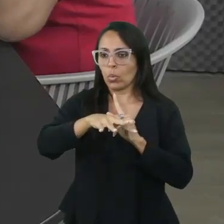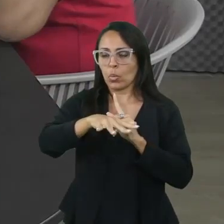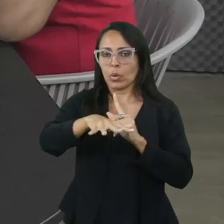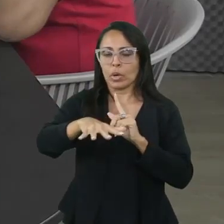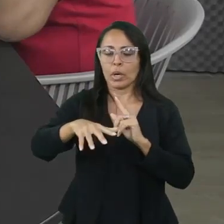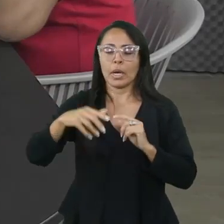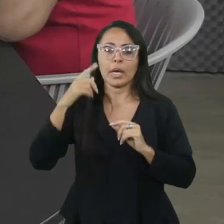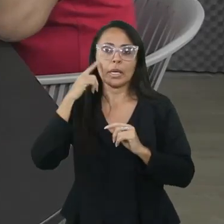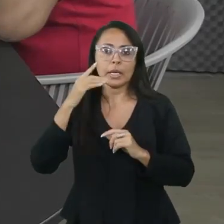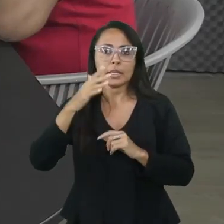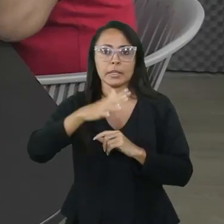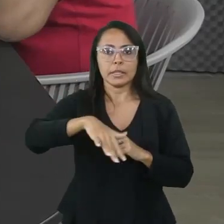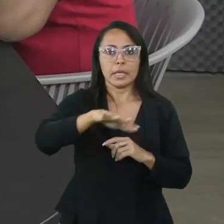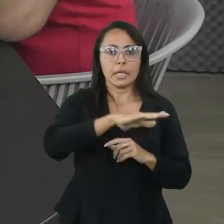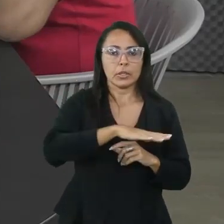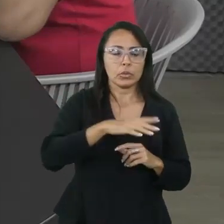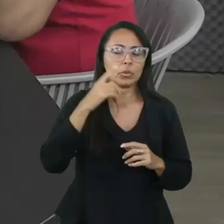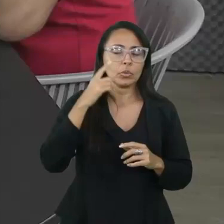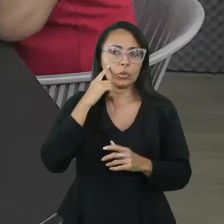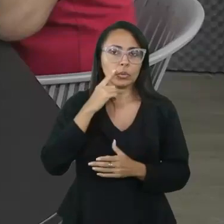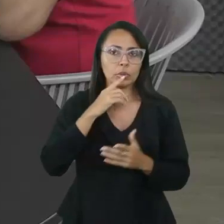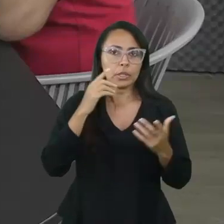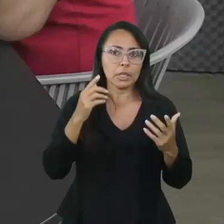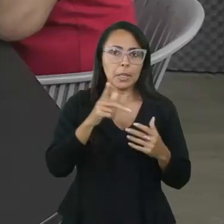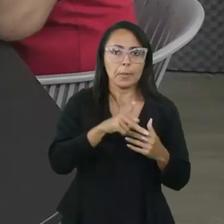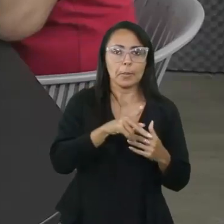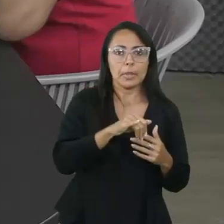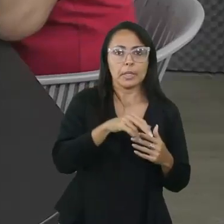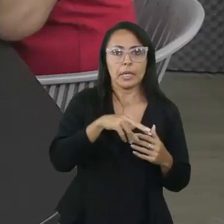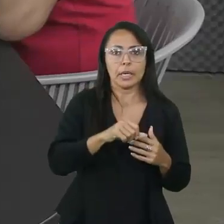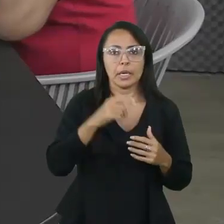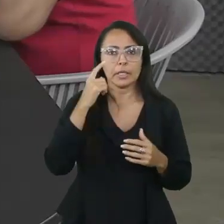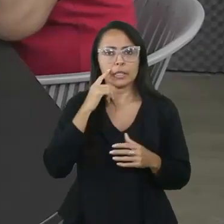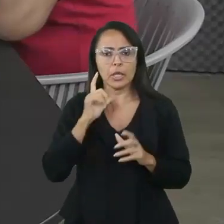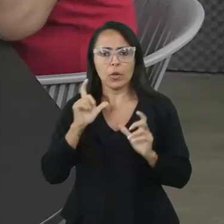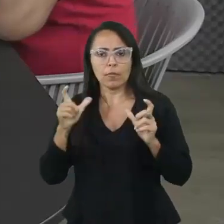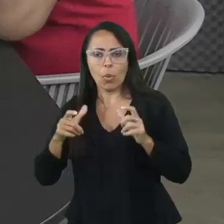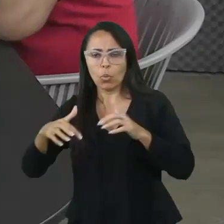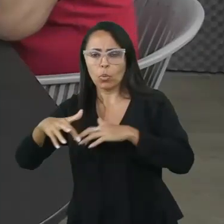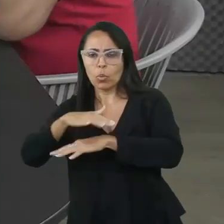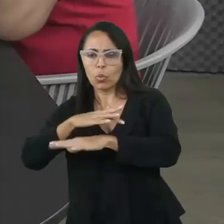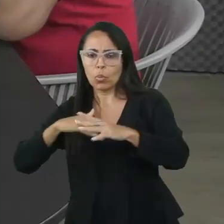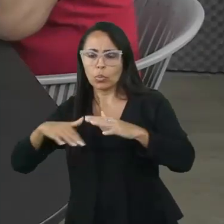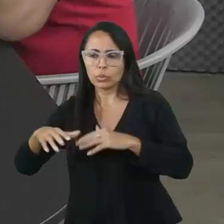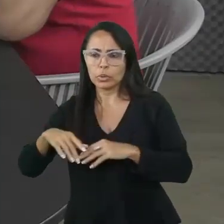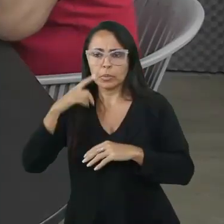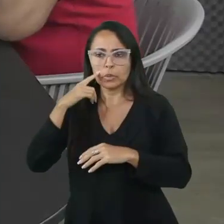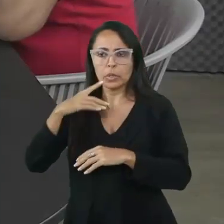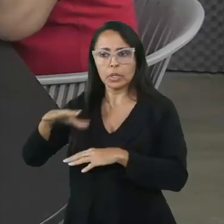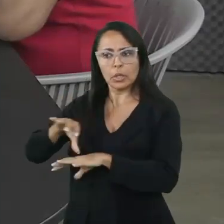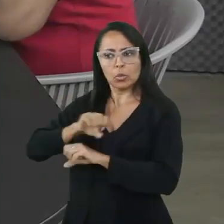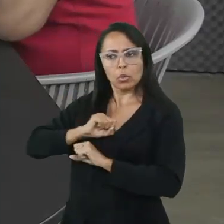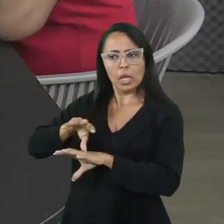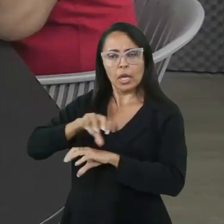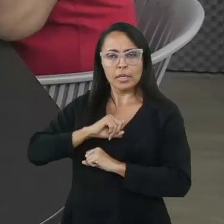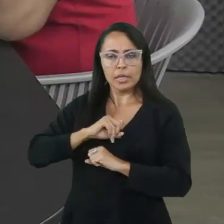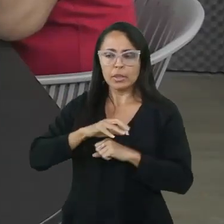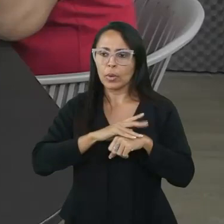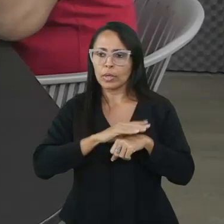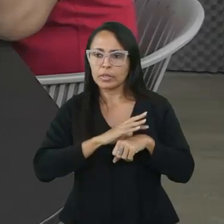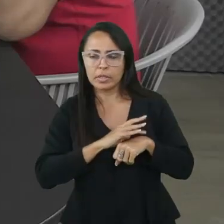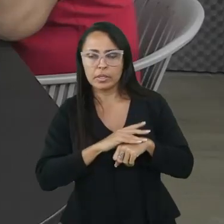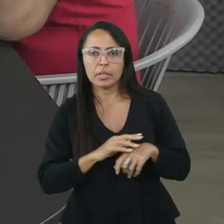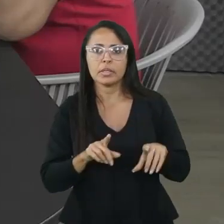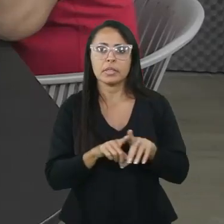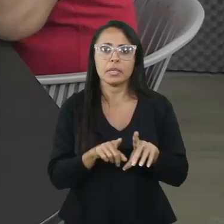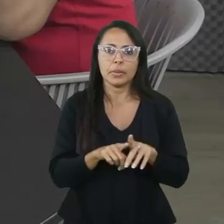Brasília Teimosa não é diferente de outros bairros. Tem muito ponto, tem muito foco de contaminação e tal. E para todo mundo é tudo muriçoca. Em todos os